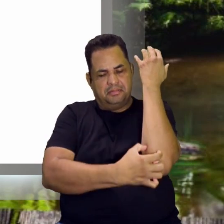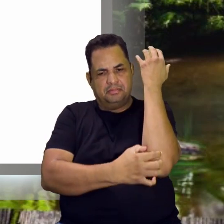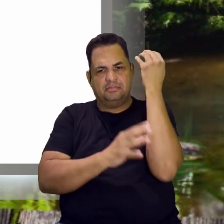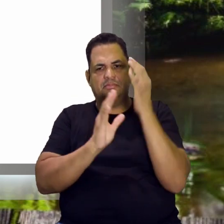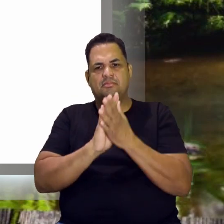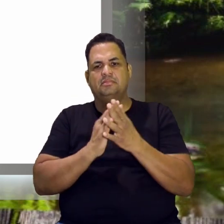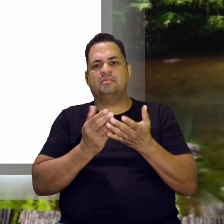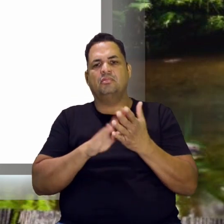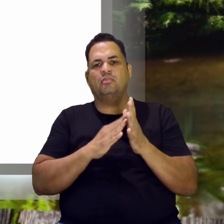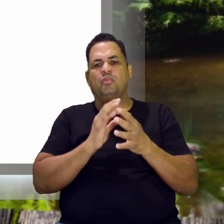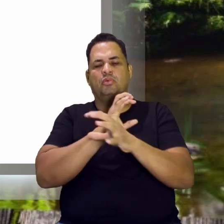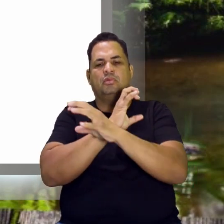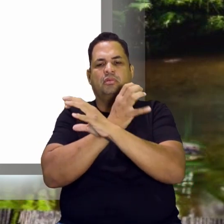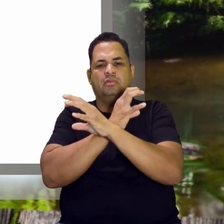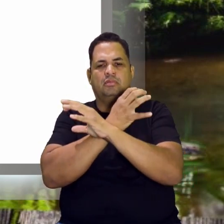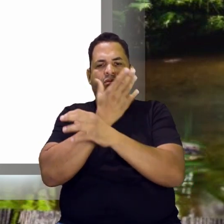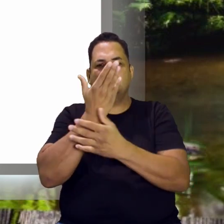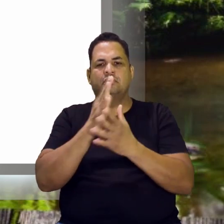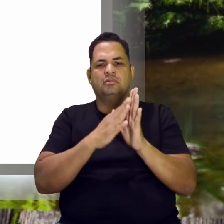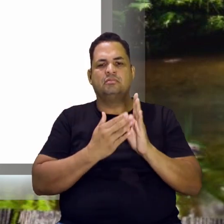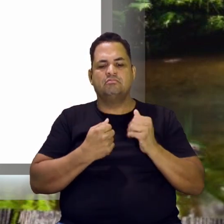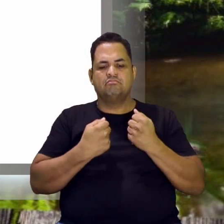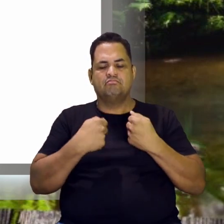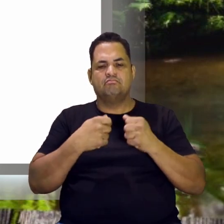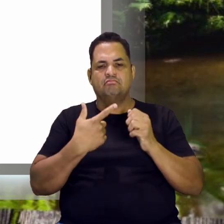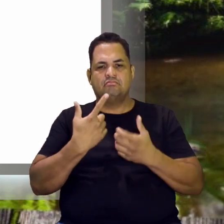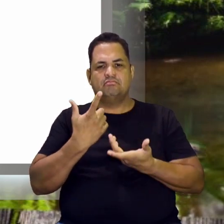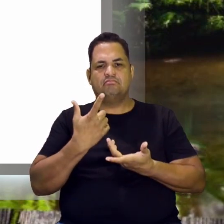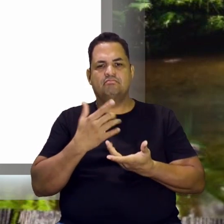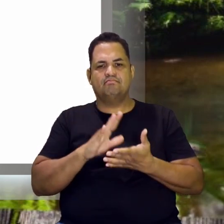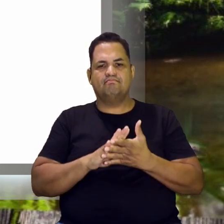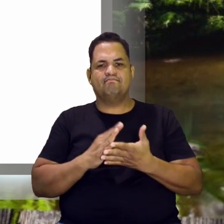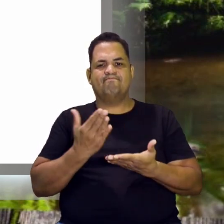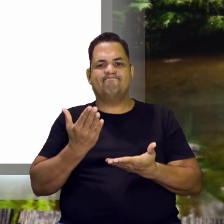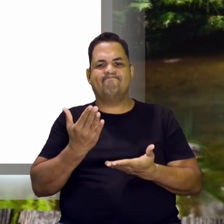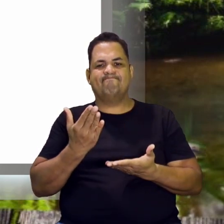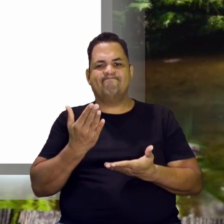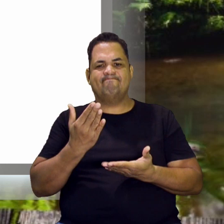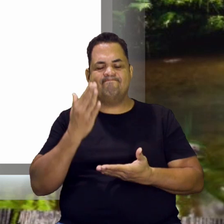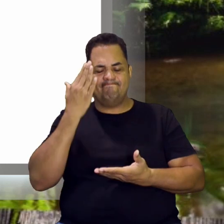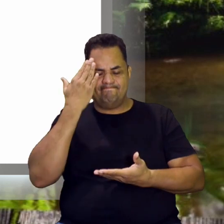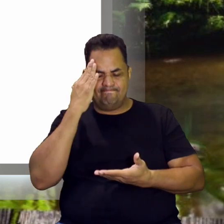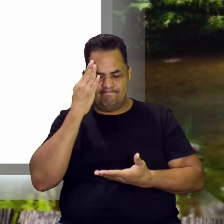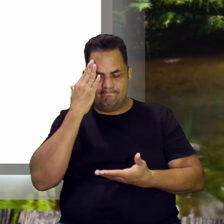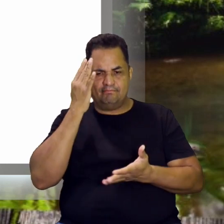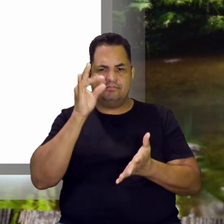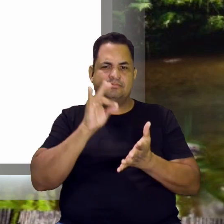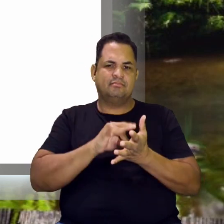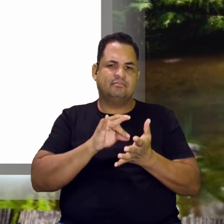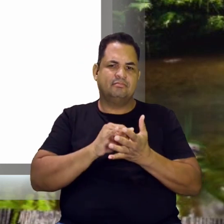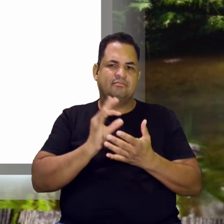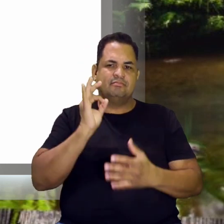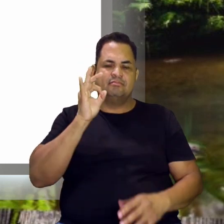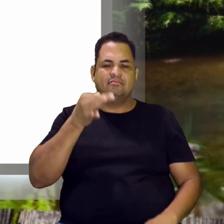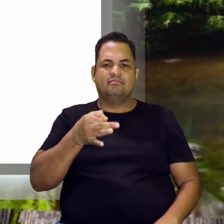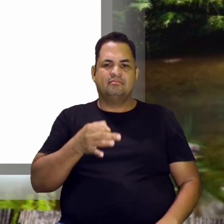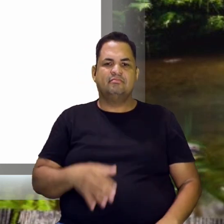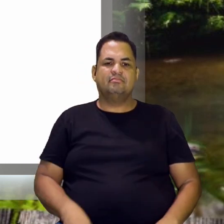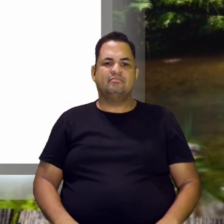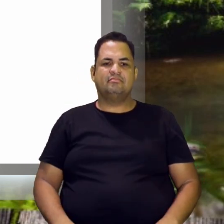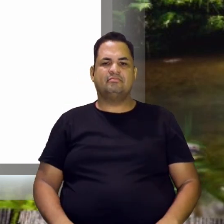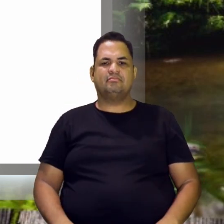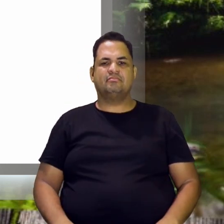mostrar o esqueleto da cobra para poder essa criatura realmente a verdade. Então tá certo,